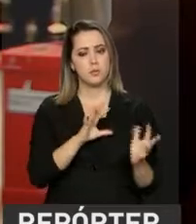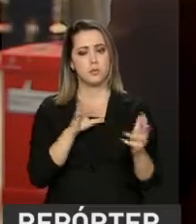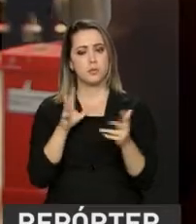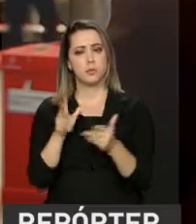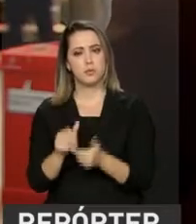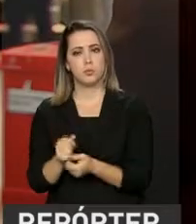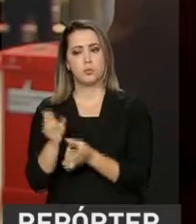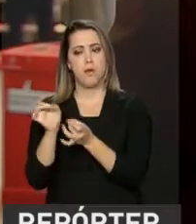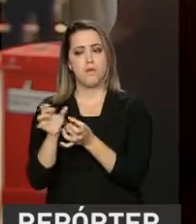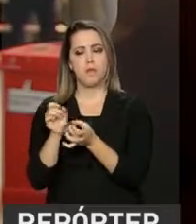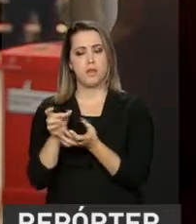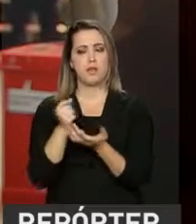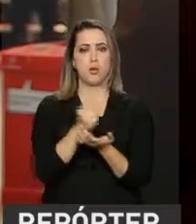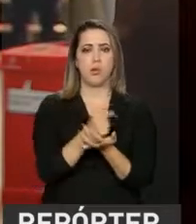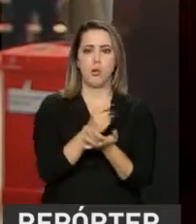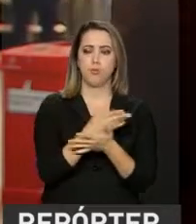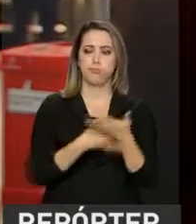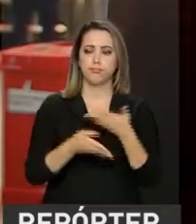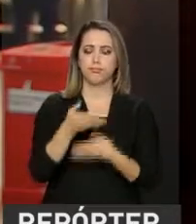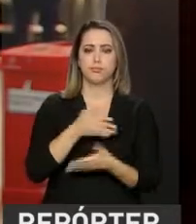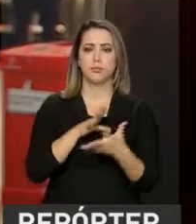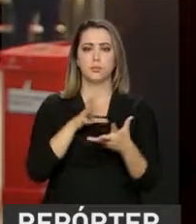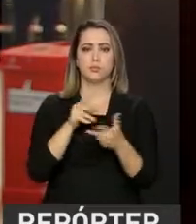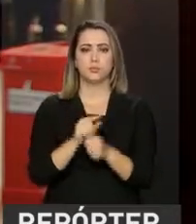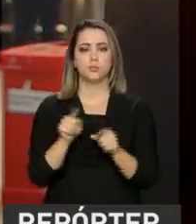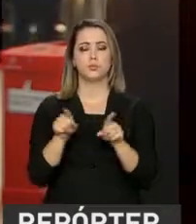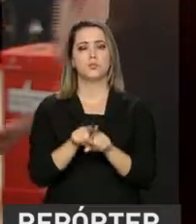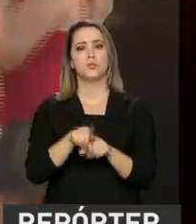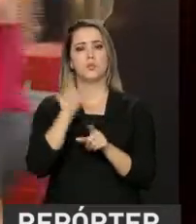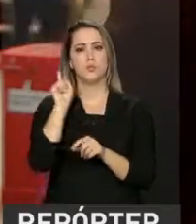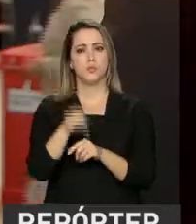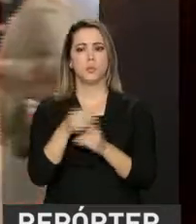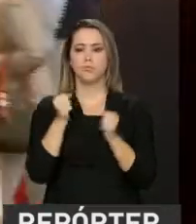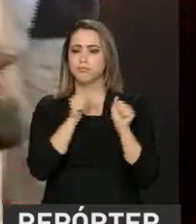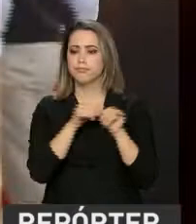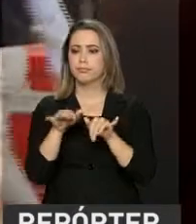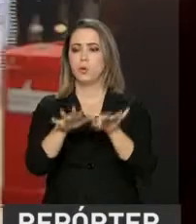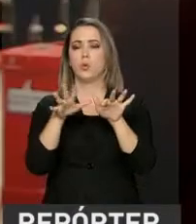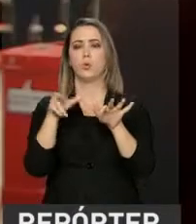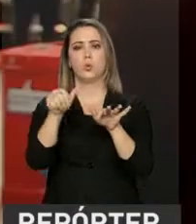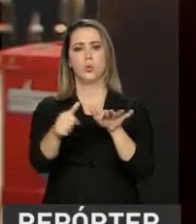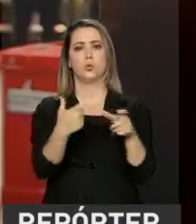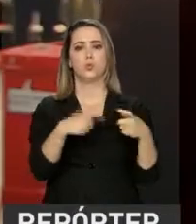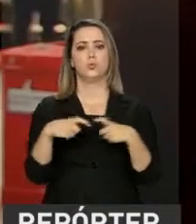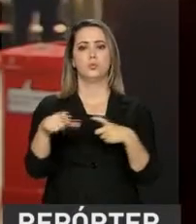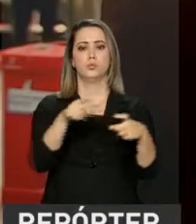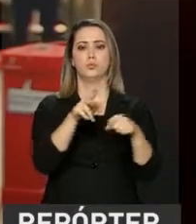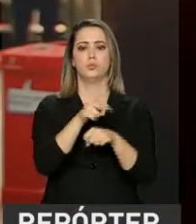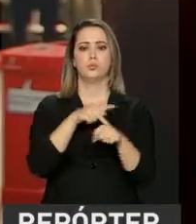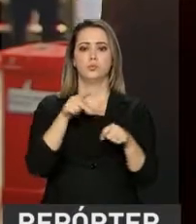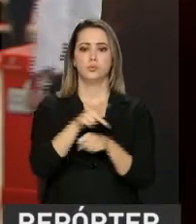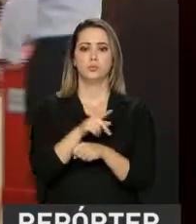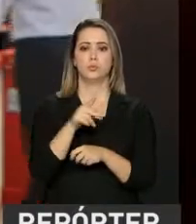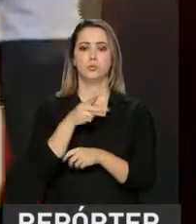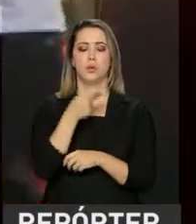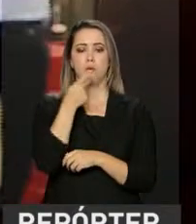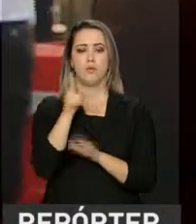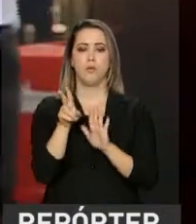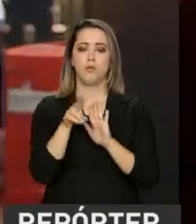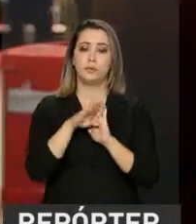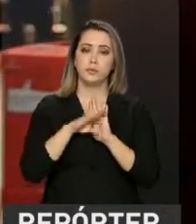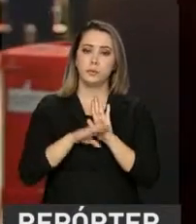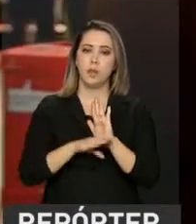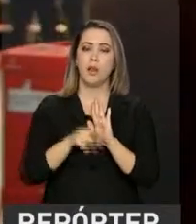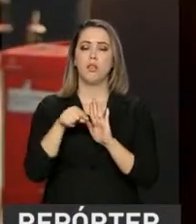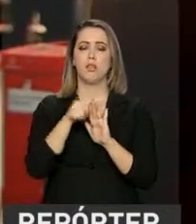do comércio internacional e da globalização sejam estendidos a todos. No texto, os países afirmam que vão